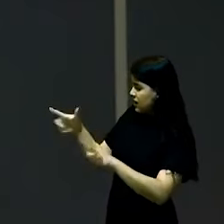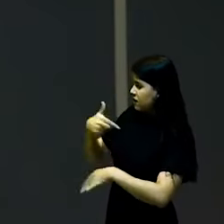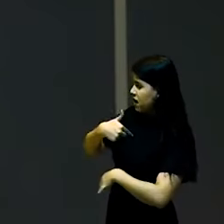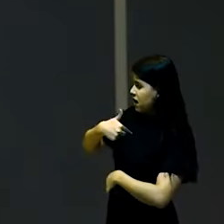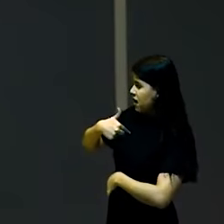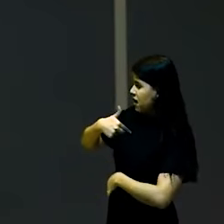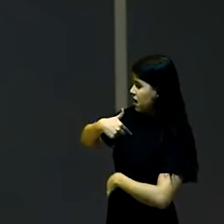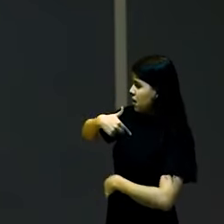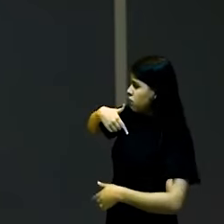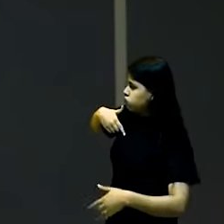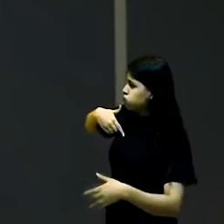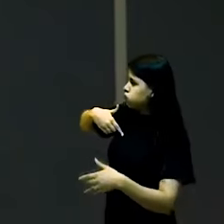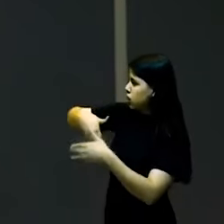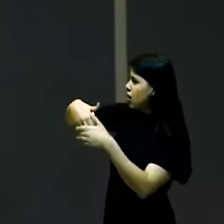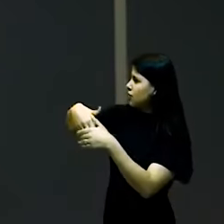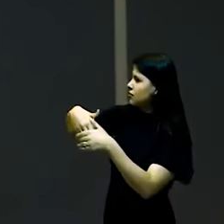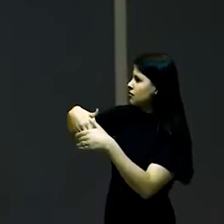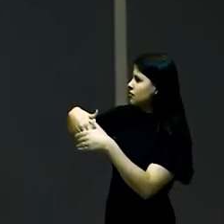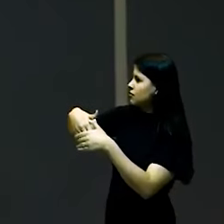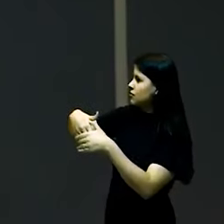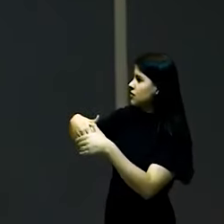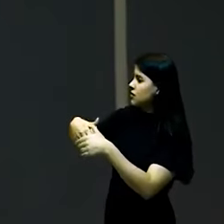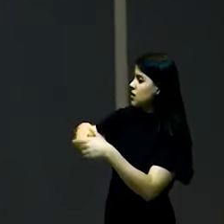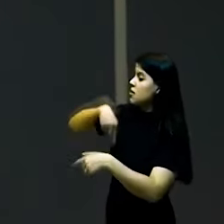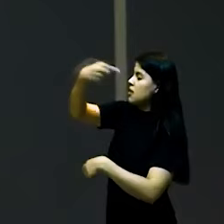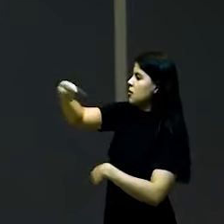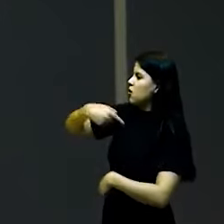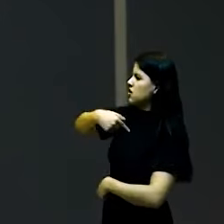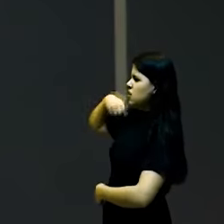você vai tomar um pau tão grande lá fora.